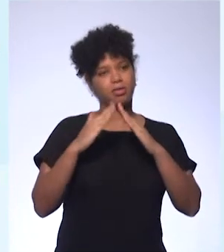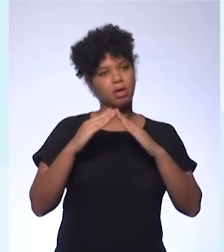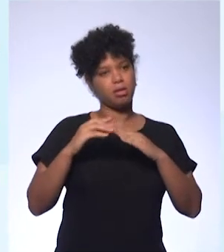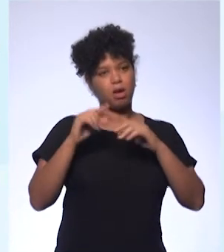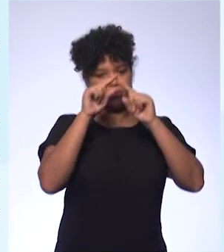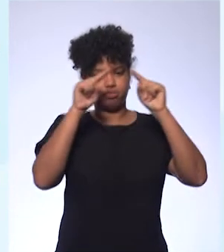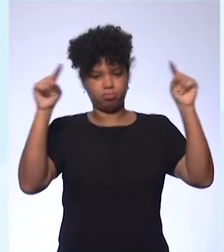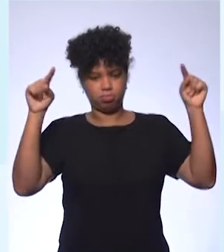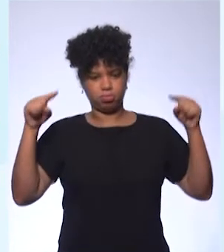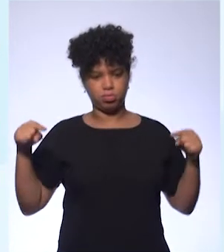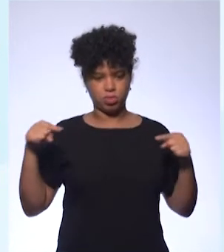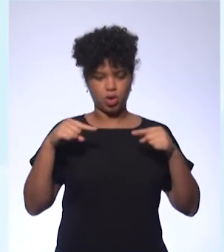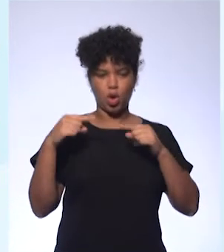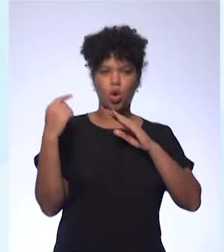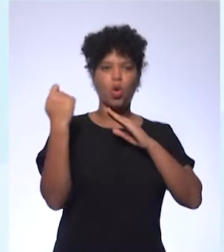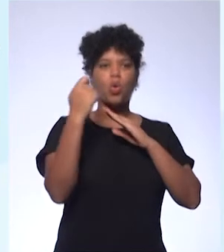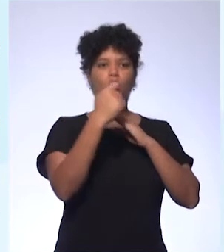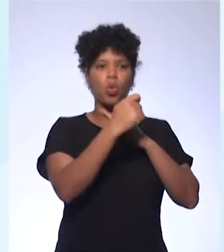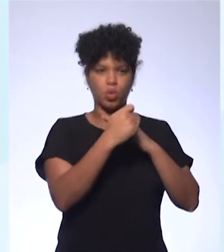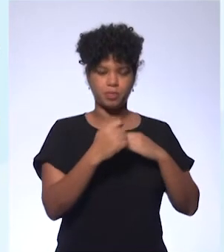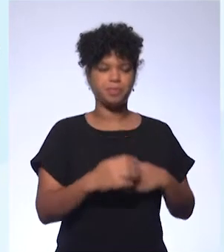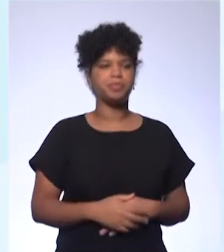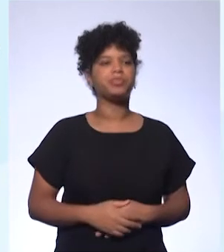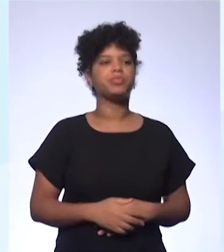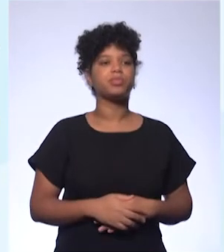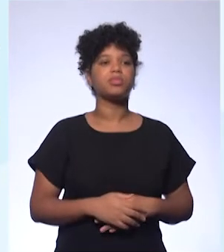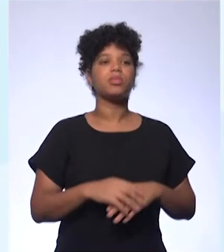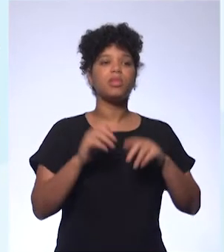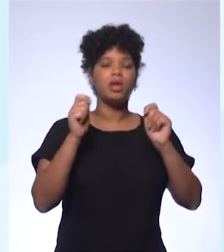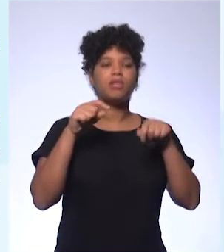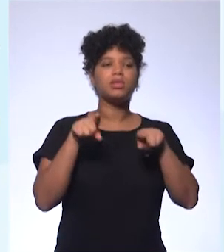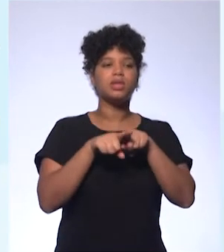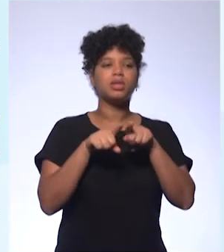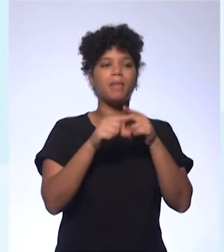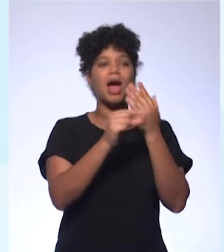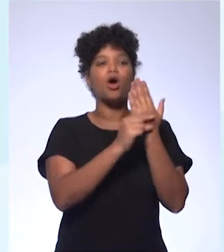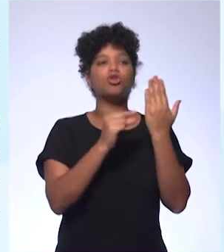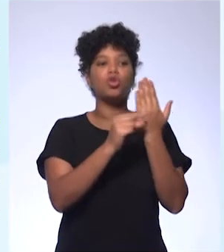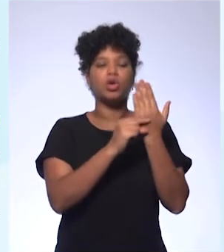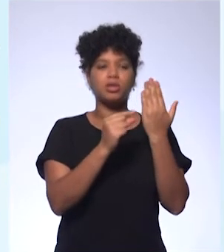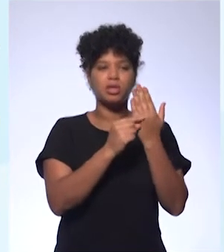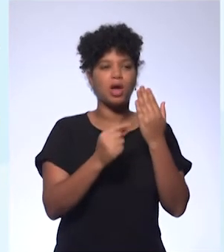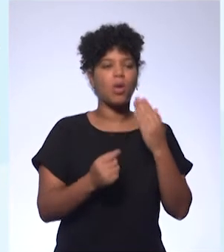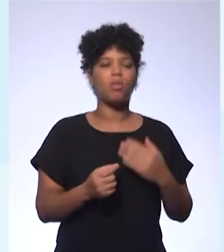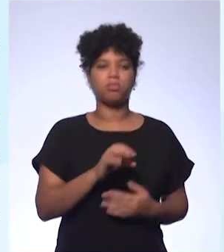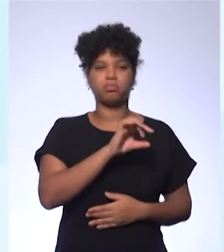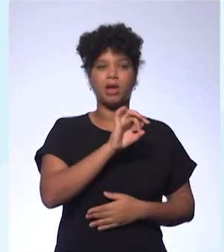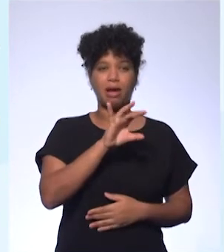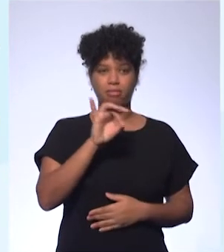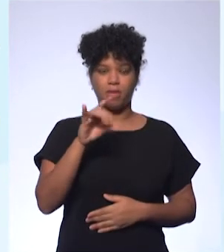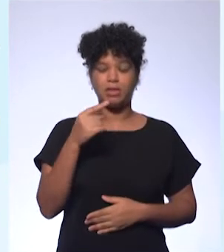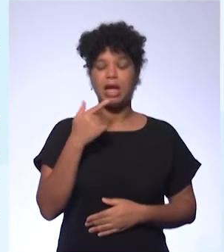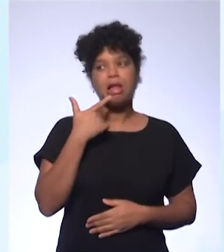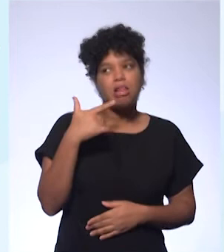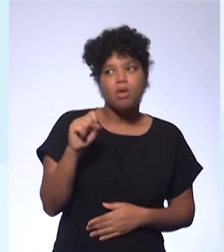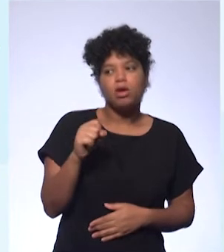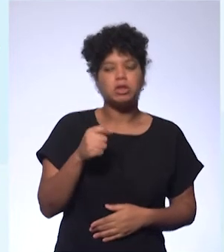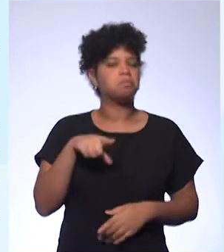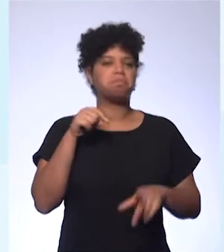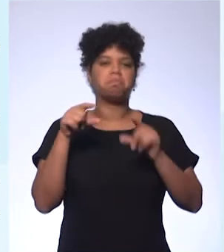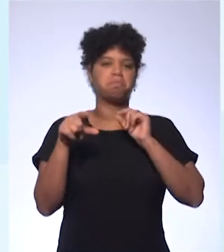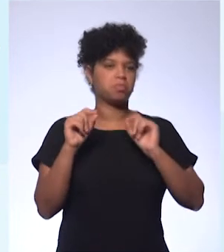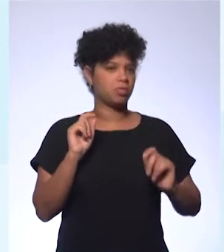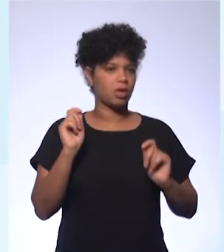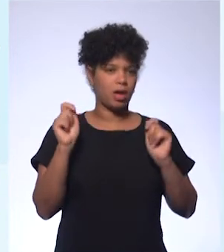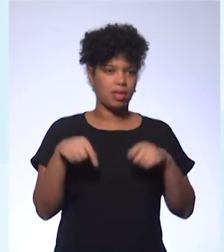enfim. Finalizem o trabalho de vocês com uma produção autoral na linguagem que vocês considerarem mais adequada, relacionando-a com os